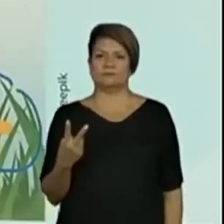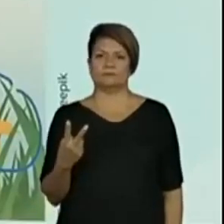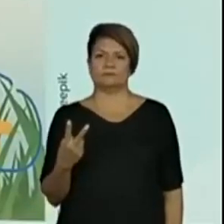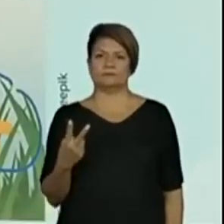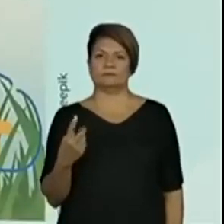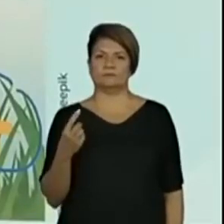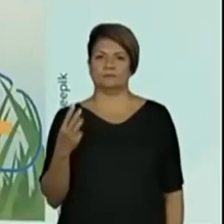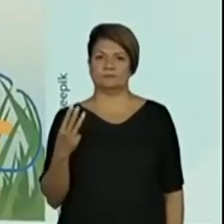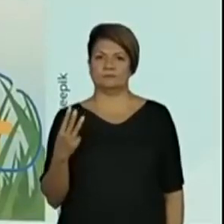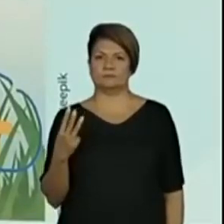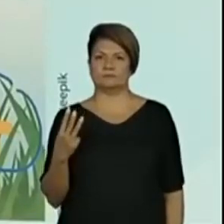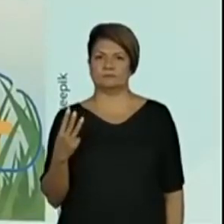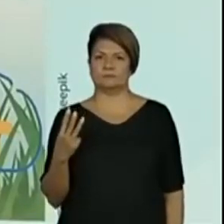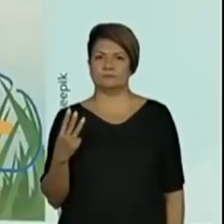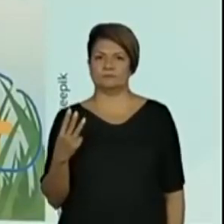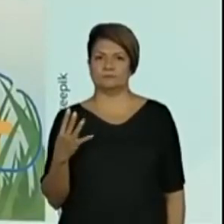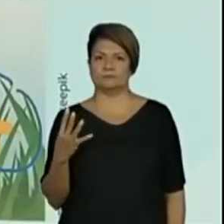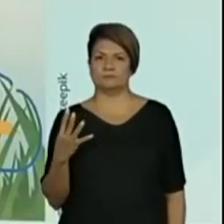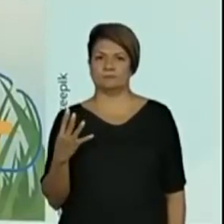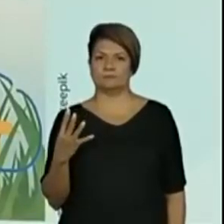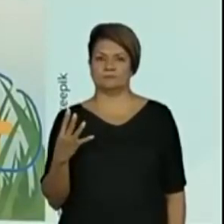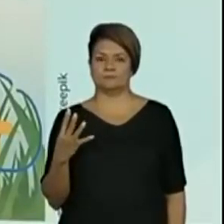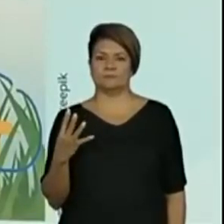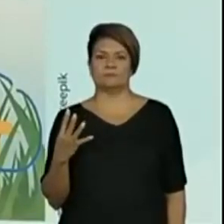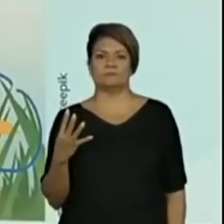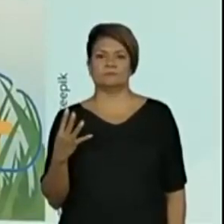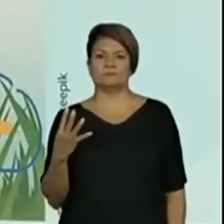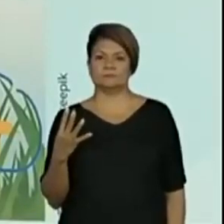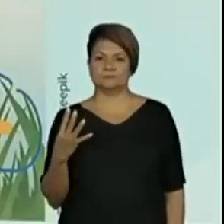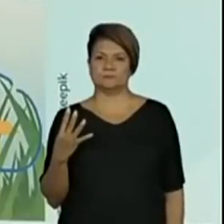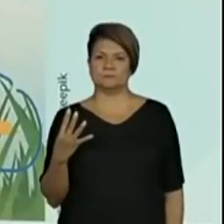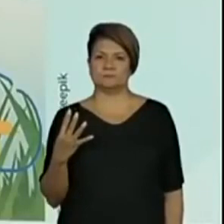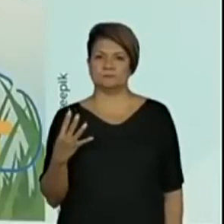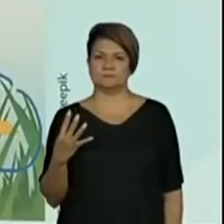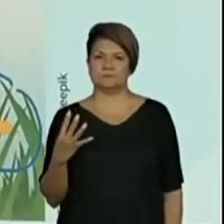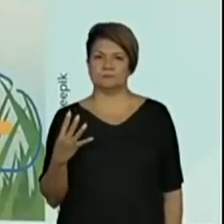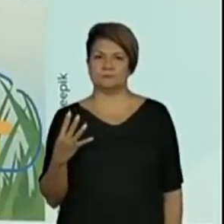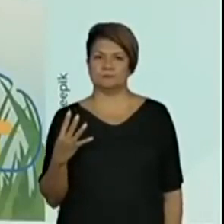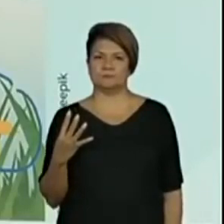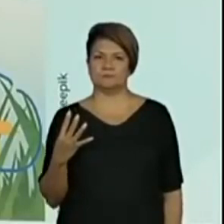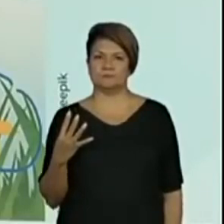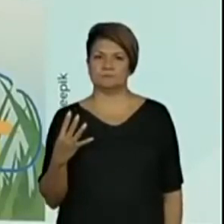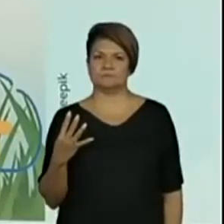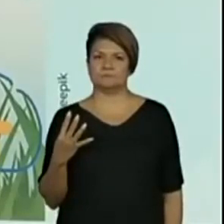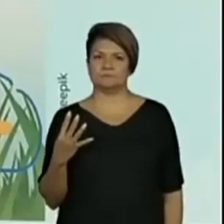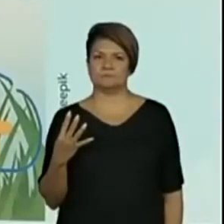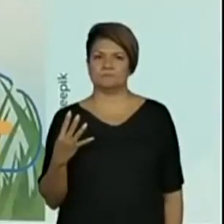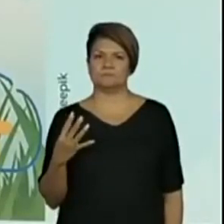duas, três, quatro neste galho. Quatro.